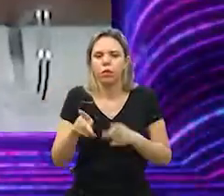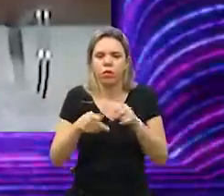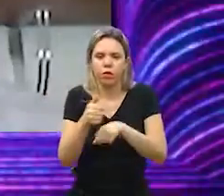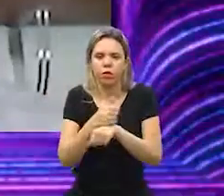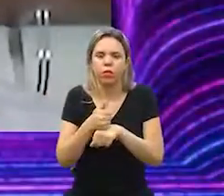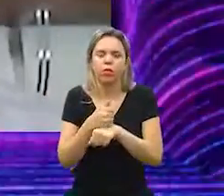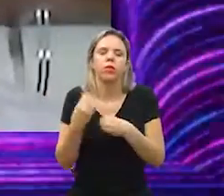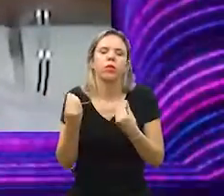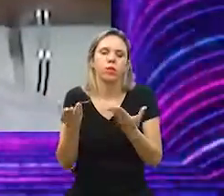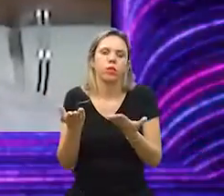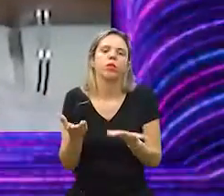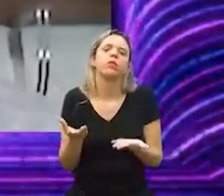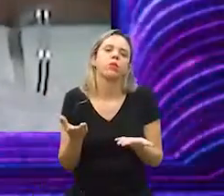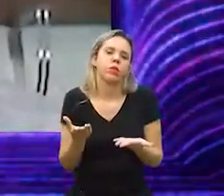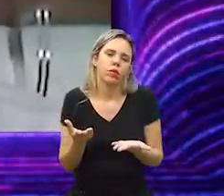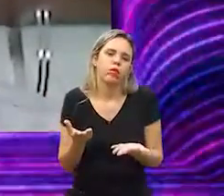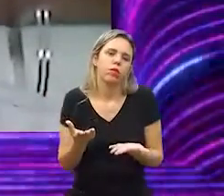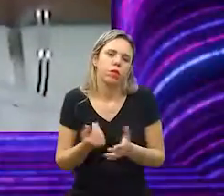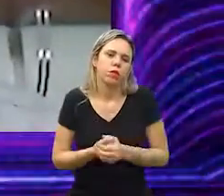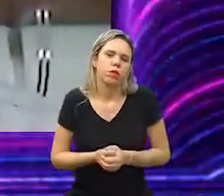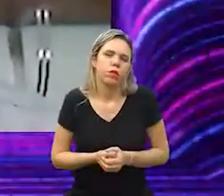ele dá essa